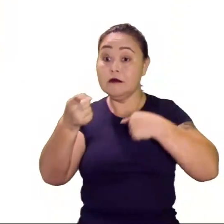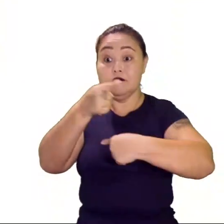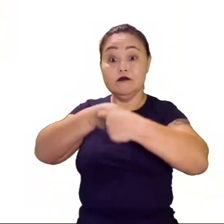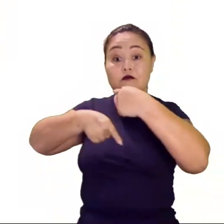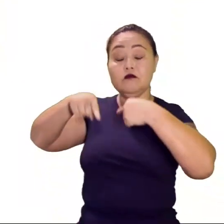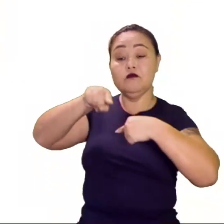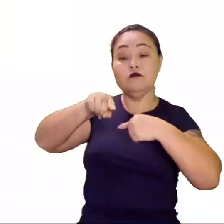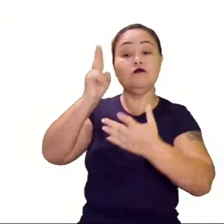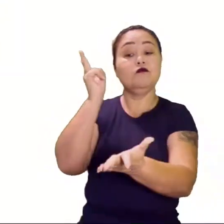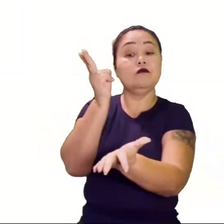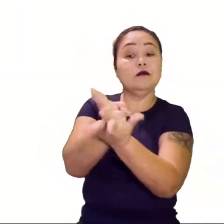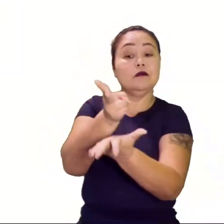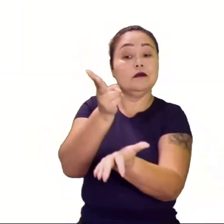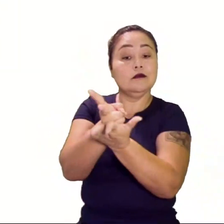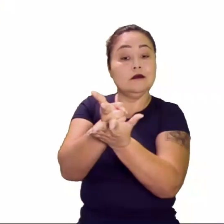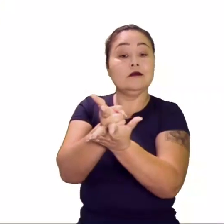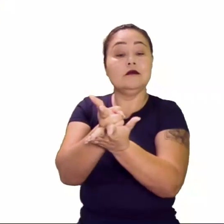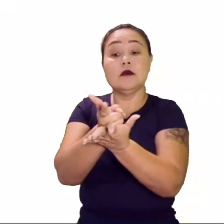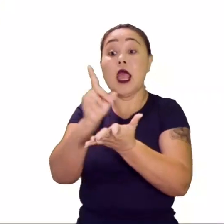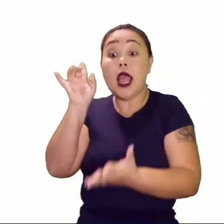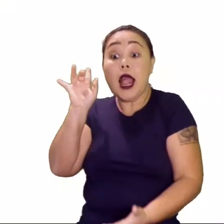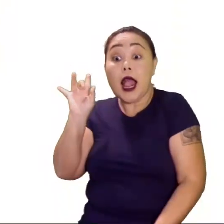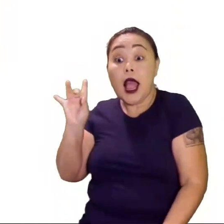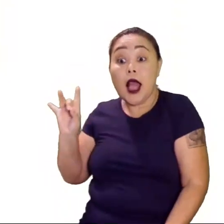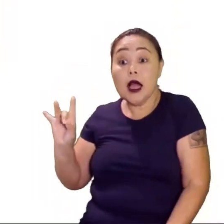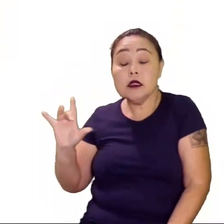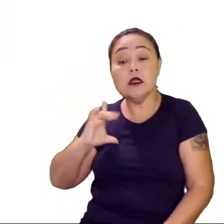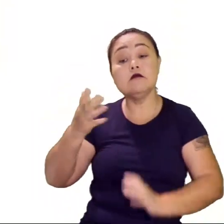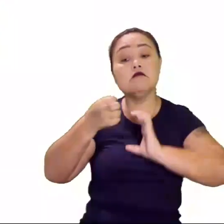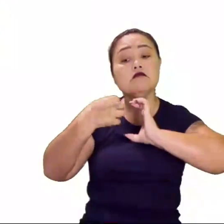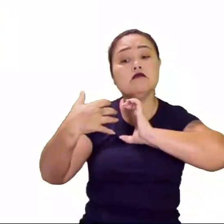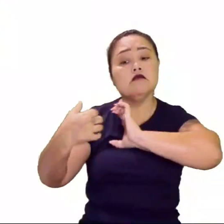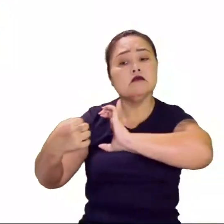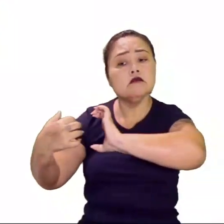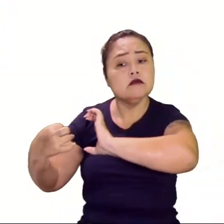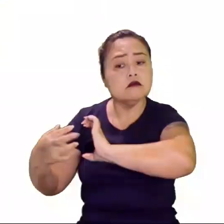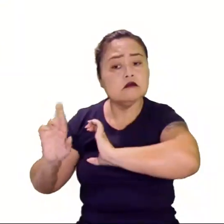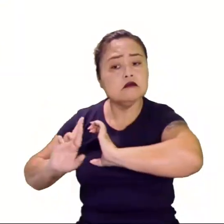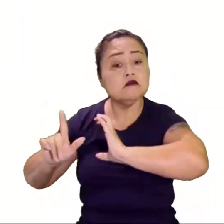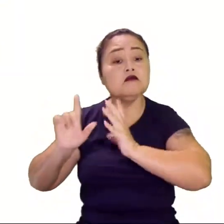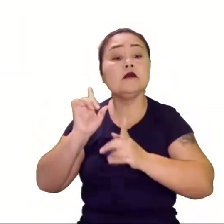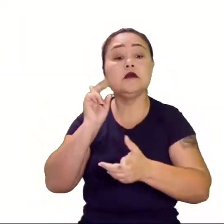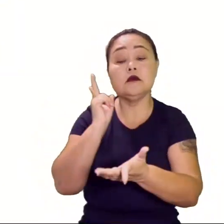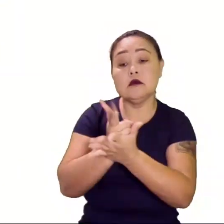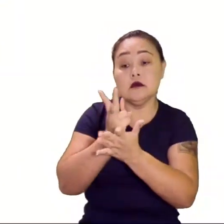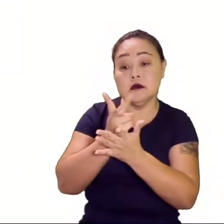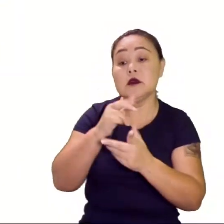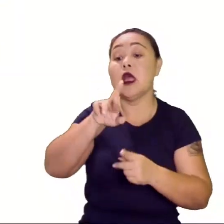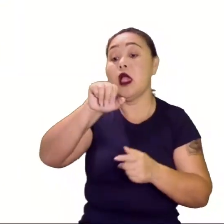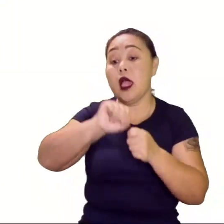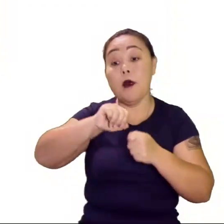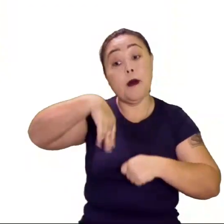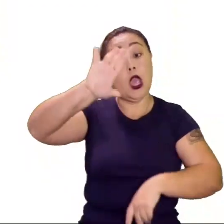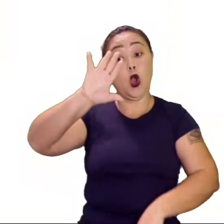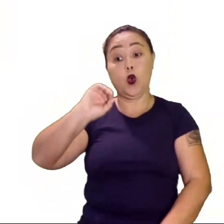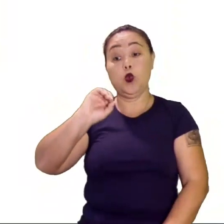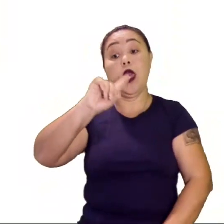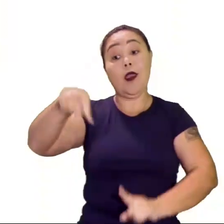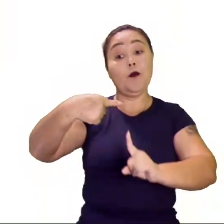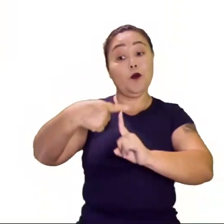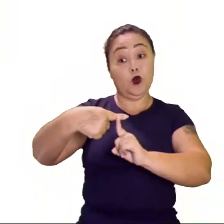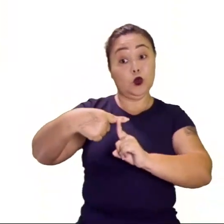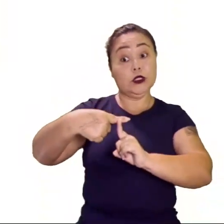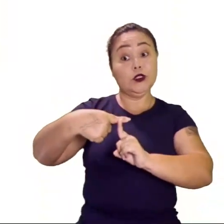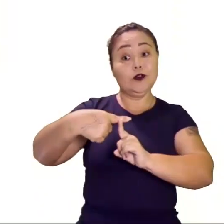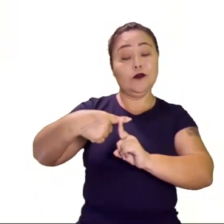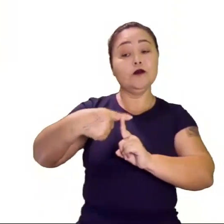decrescente. E ainda tem a constante. Cada uma tem a sua característica. Olha lá, a crescente. A razão é maior do que zero, é positiva.